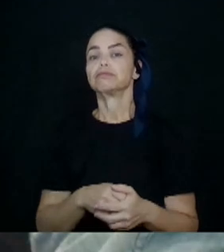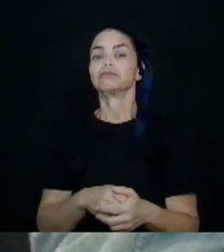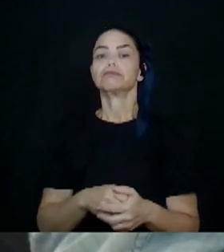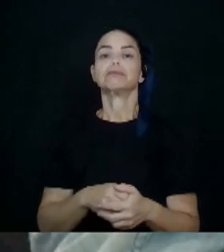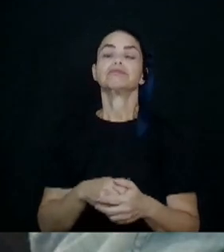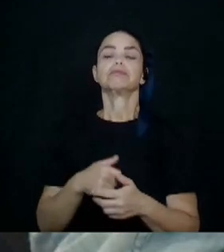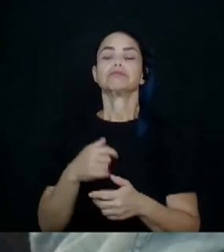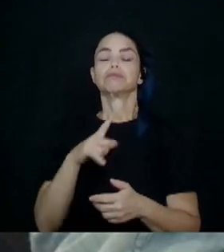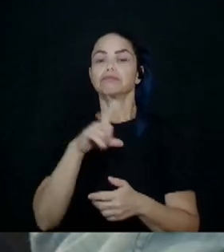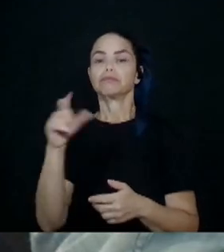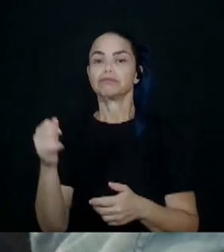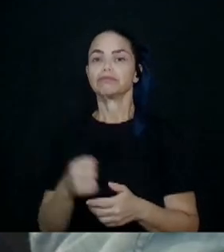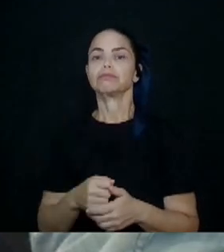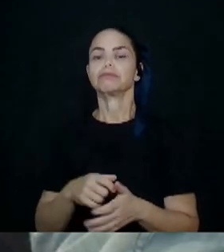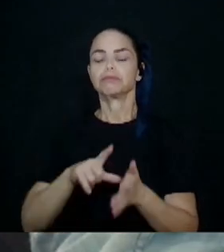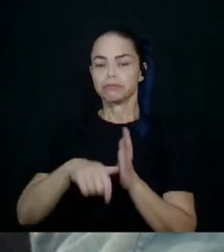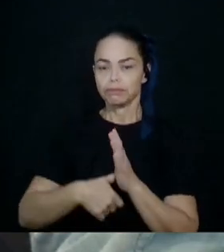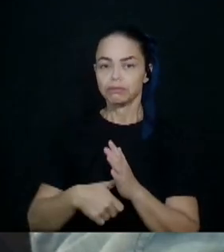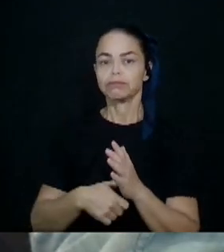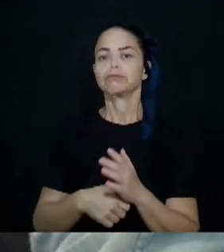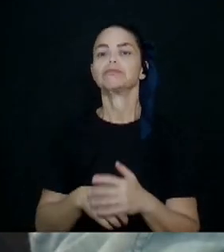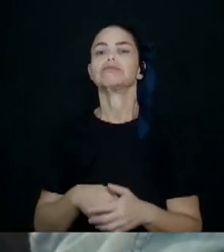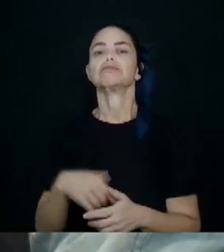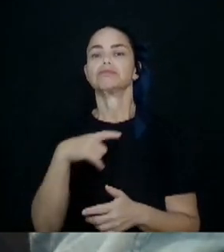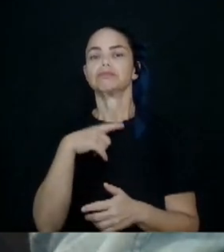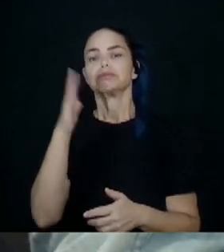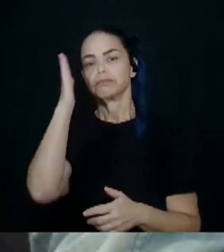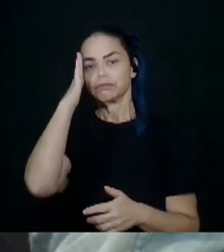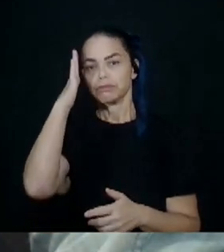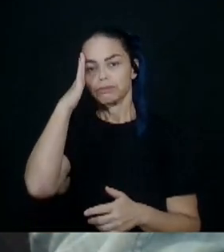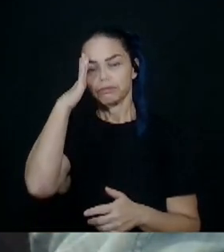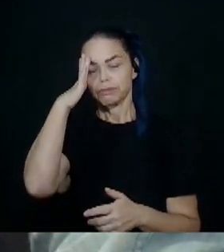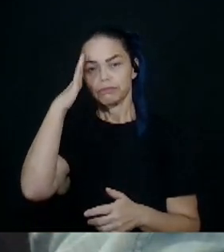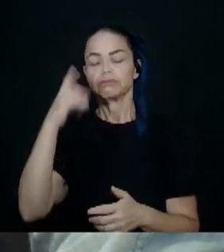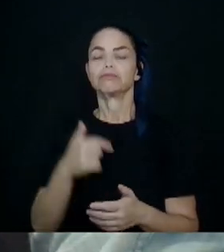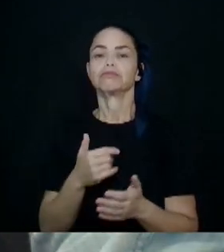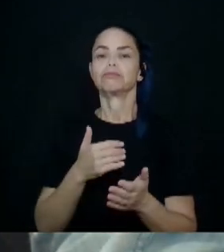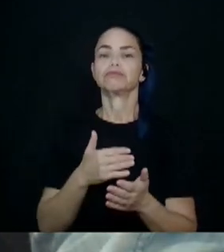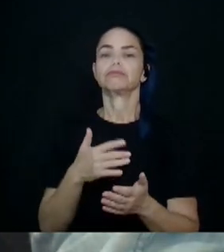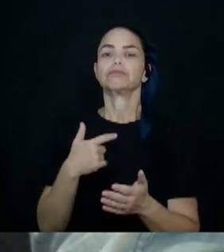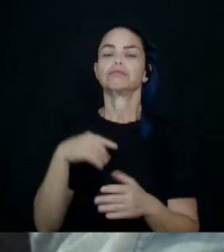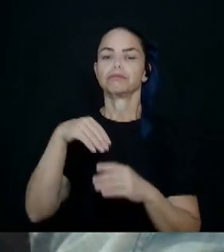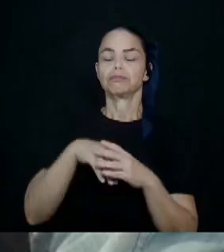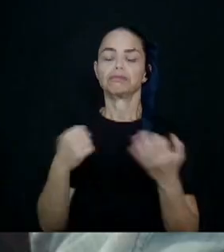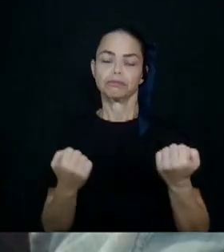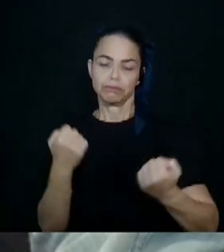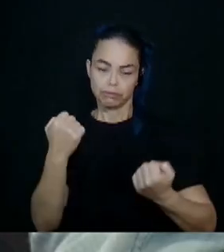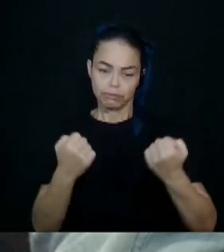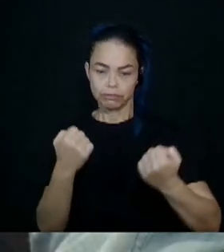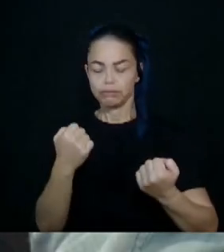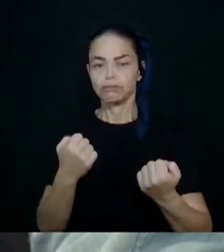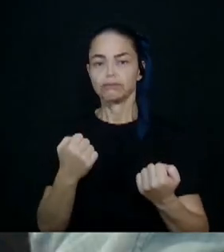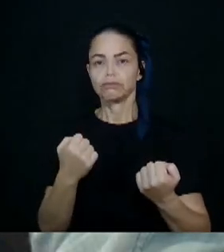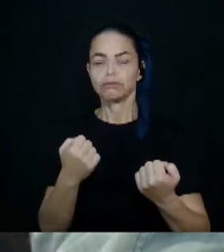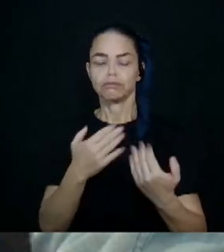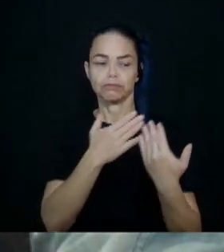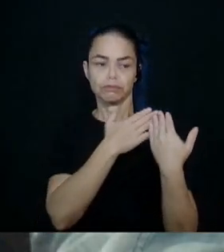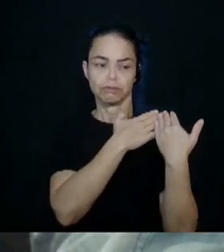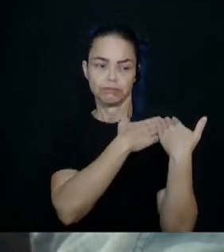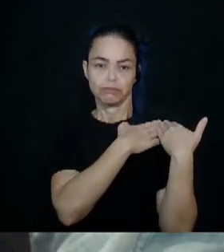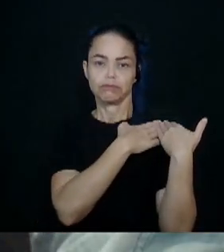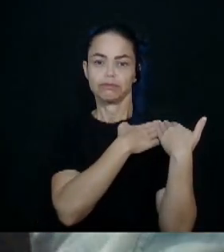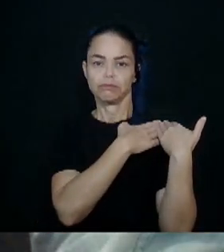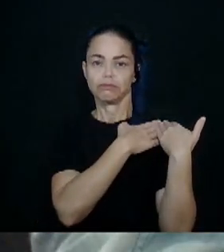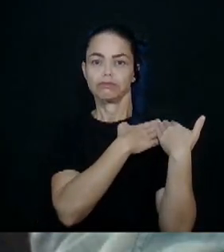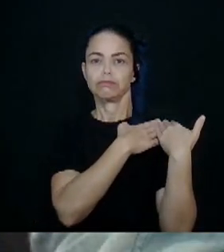sai atrasado mesmo, mas a gente tem que entender que, a partir do momento que eu estou dentro do veículo, eu tenho que ter a responsabilidade